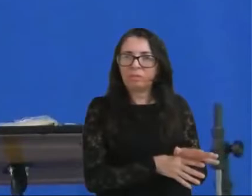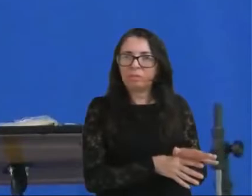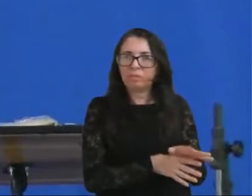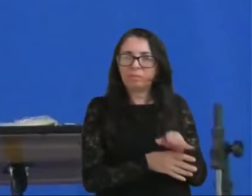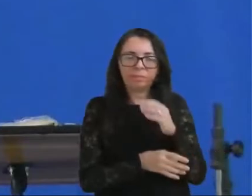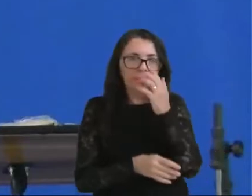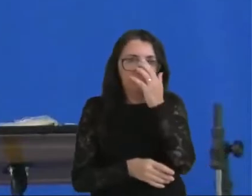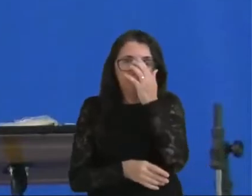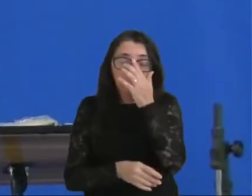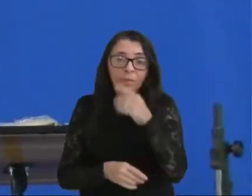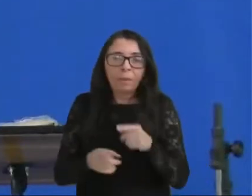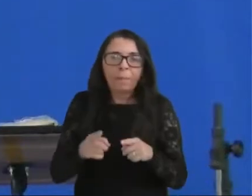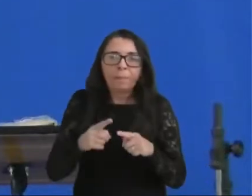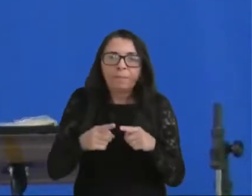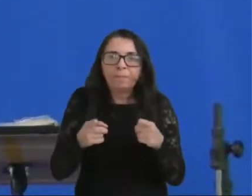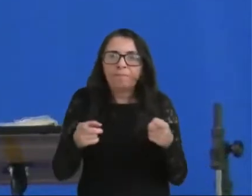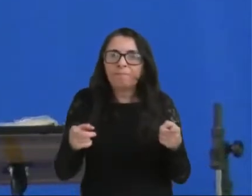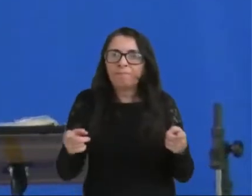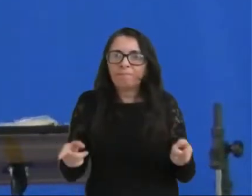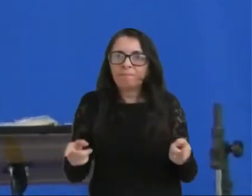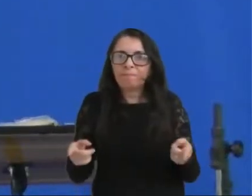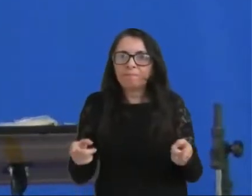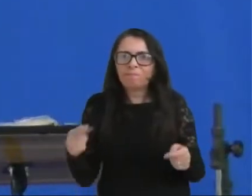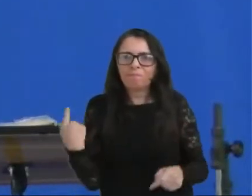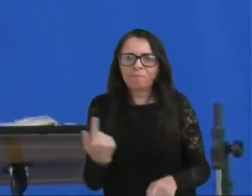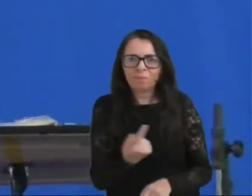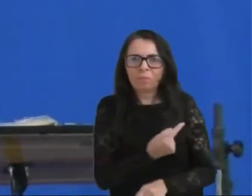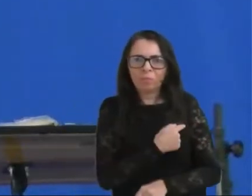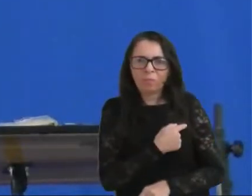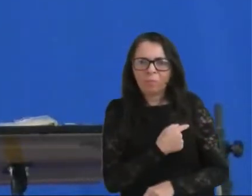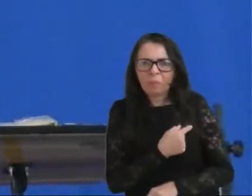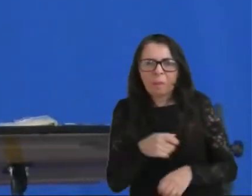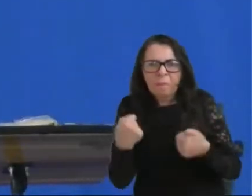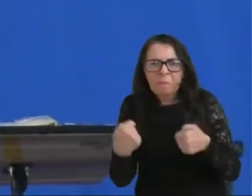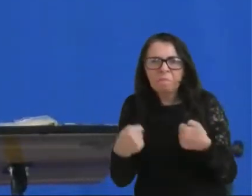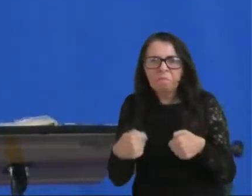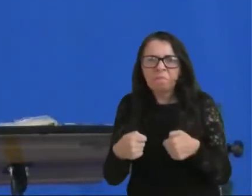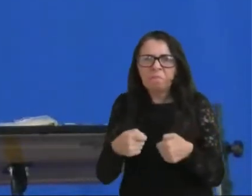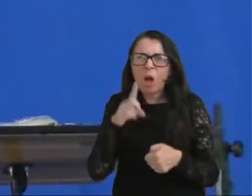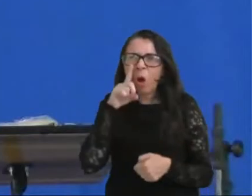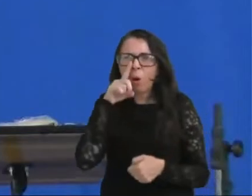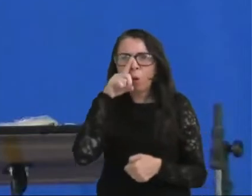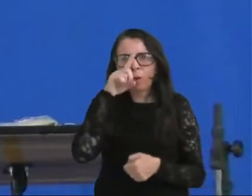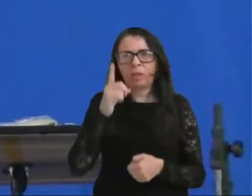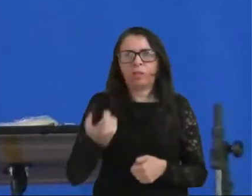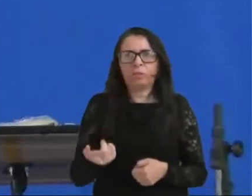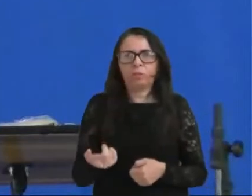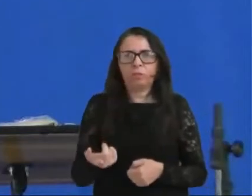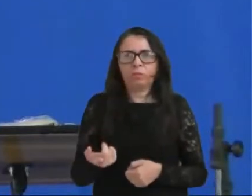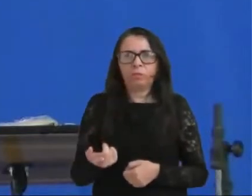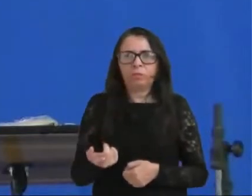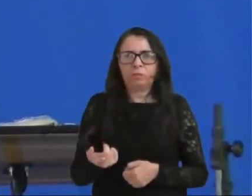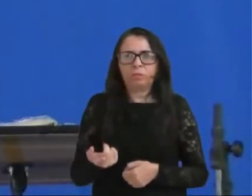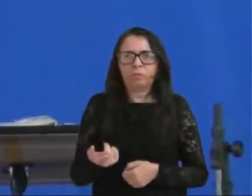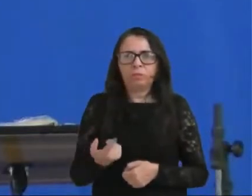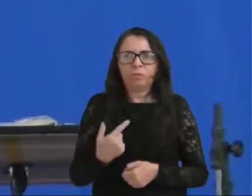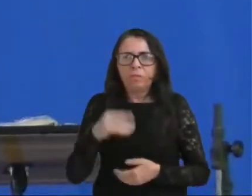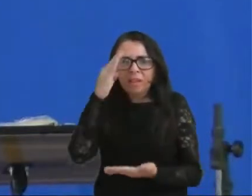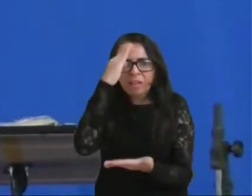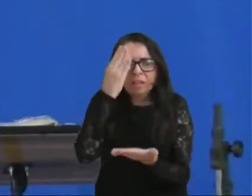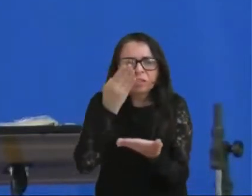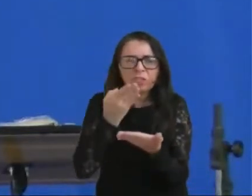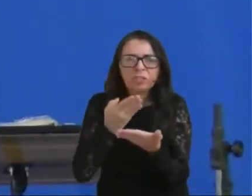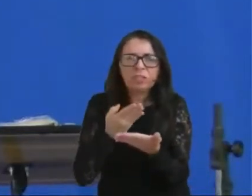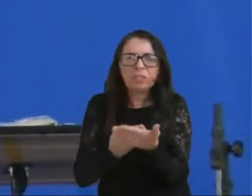quando eu sair daqui, vocês terão problemas. Então tomem cuidado. Então tomem cuidado, porque